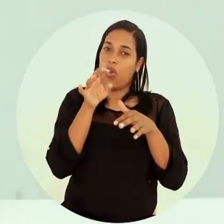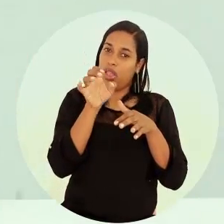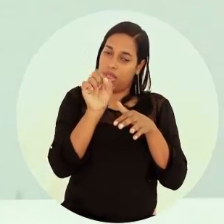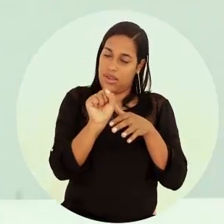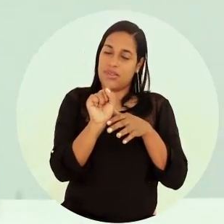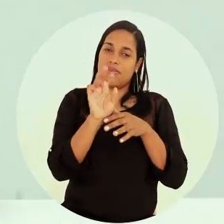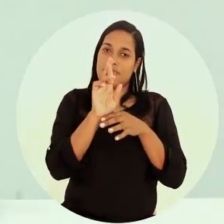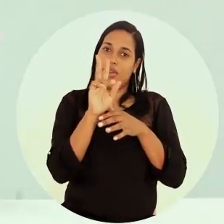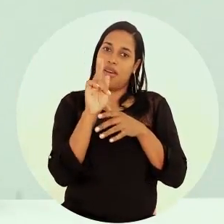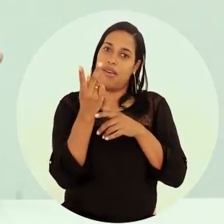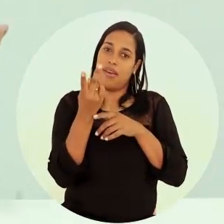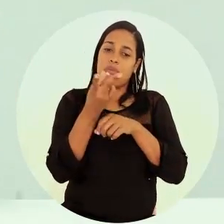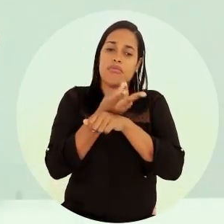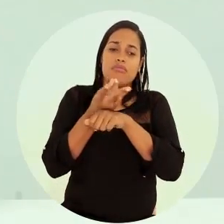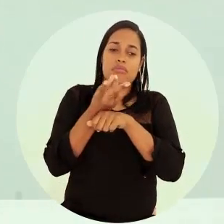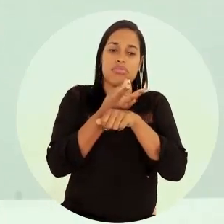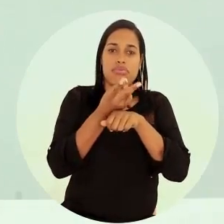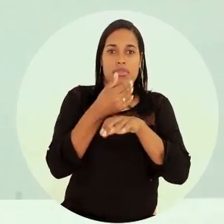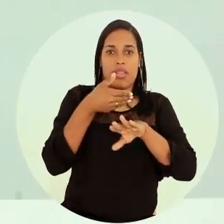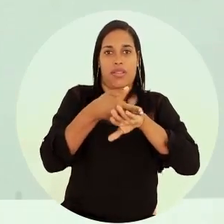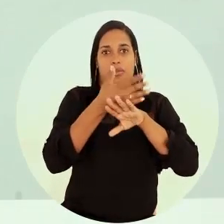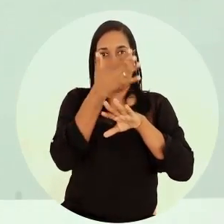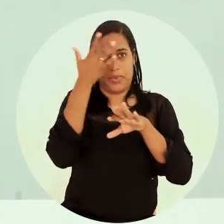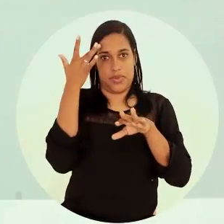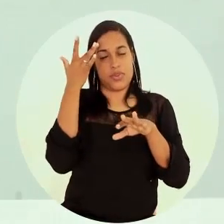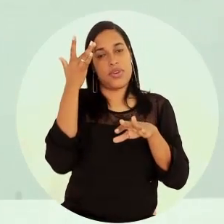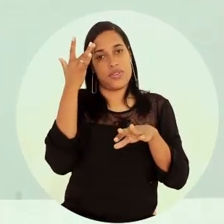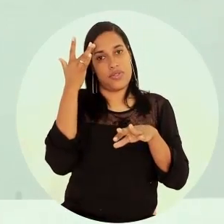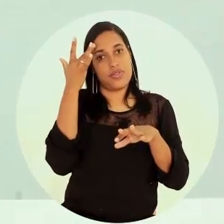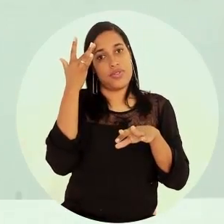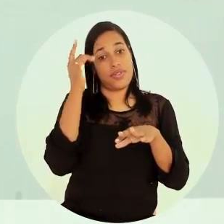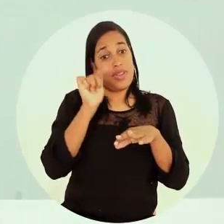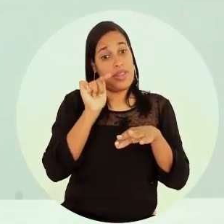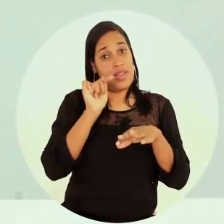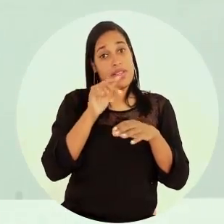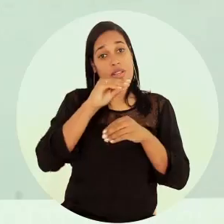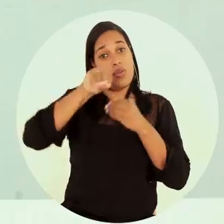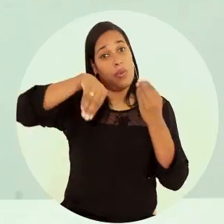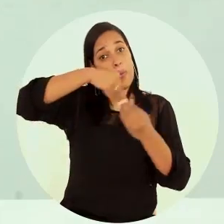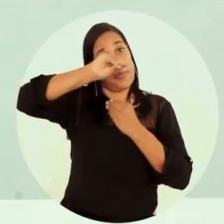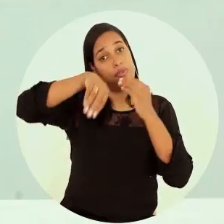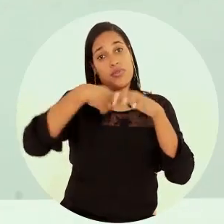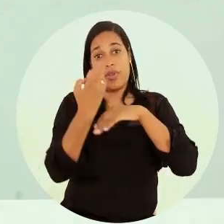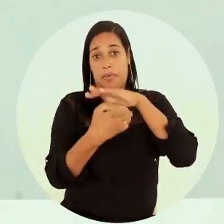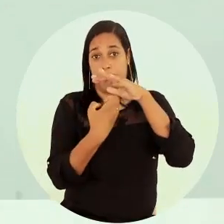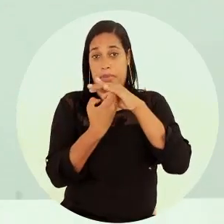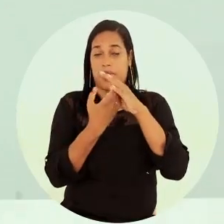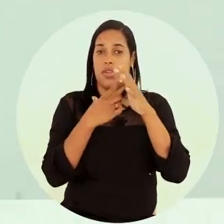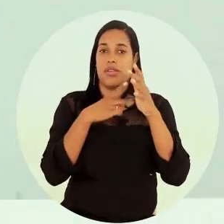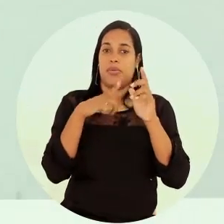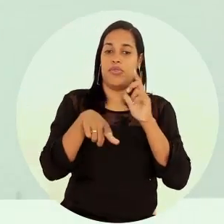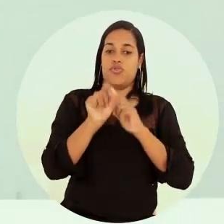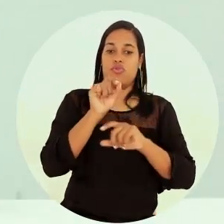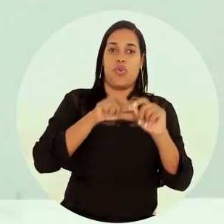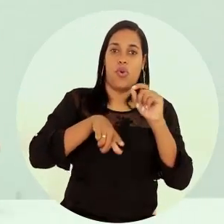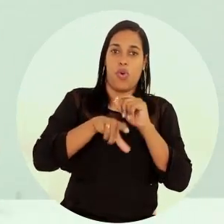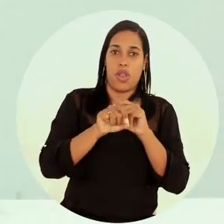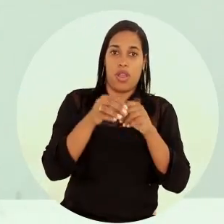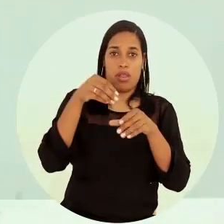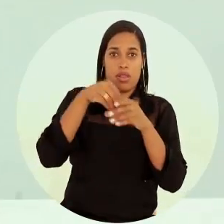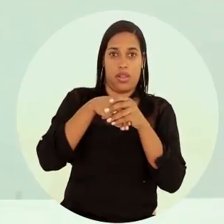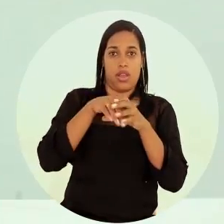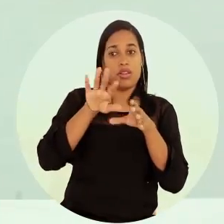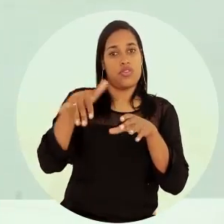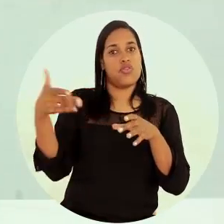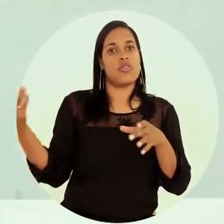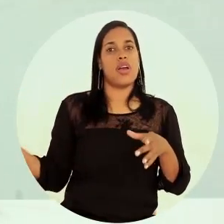de comentar para atrair essas pessoas. E ele sendo misto, a empresa pode optar por fazer uma parte interna